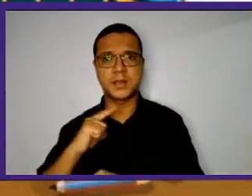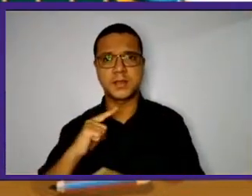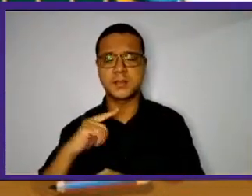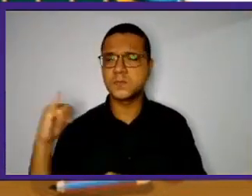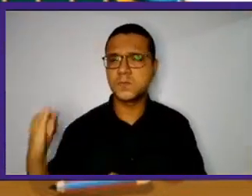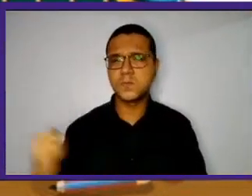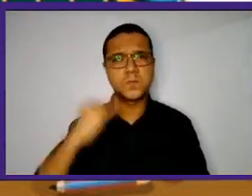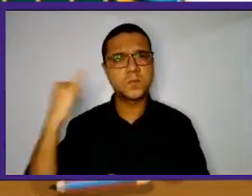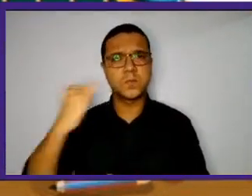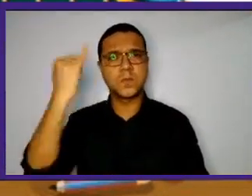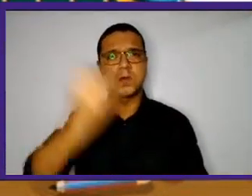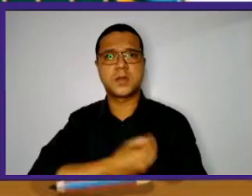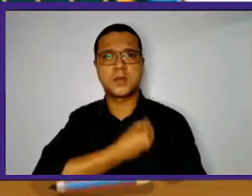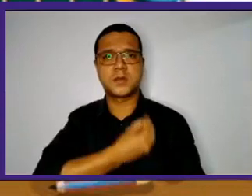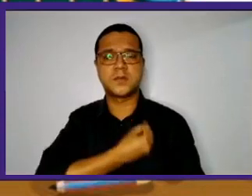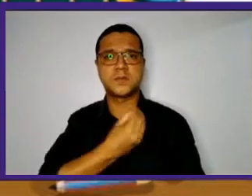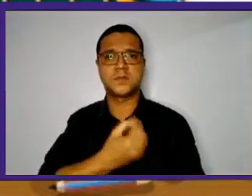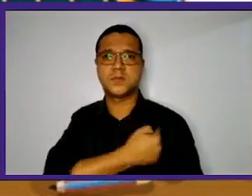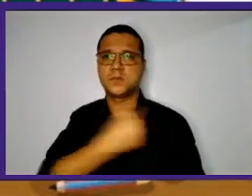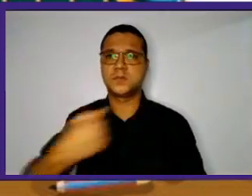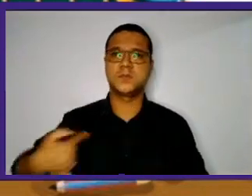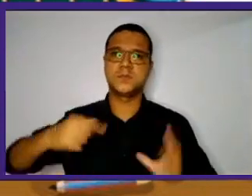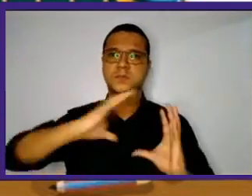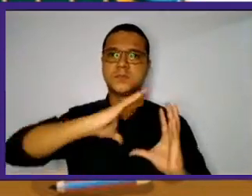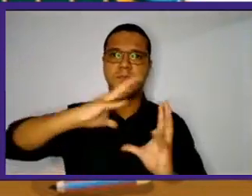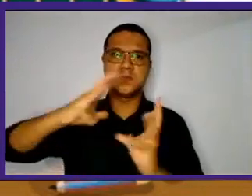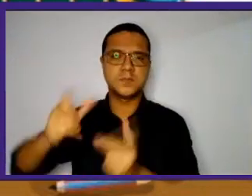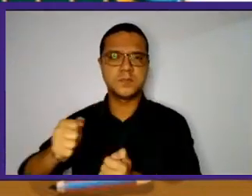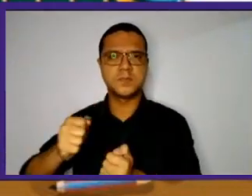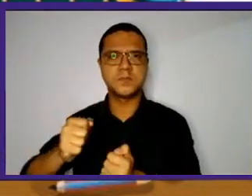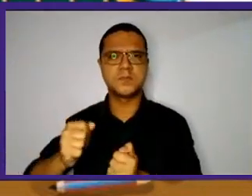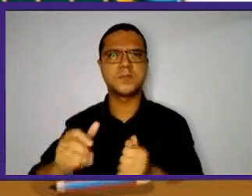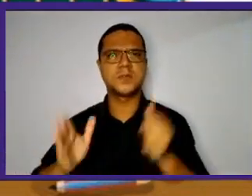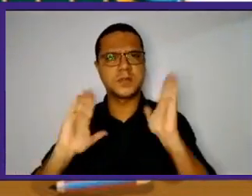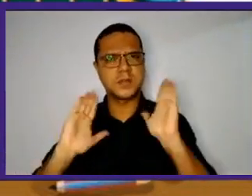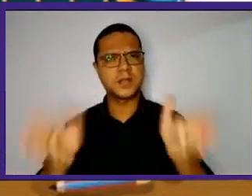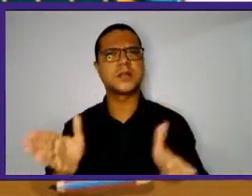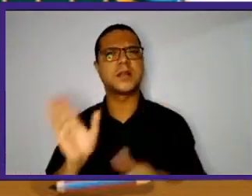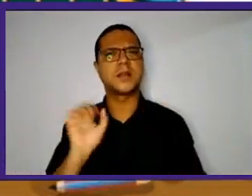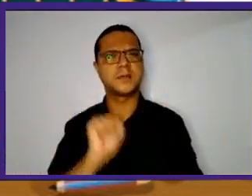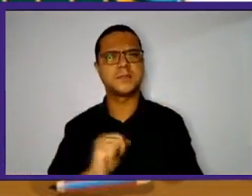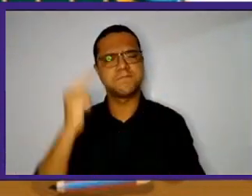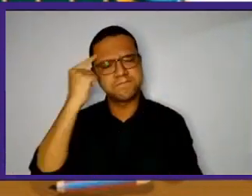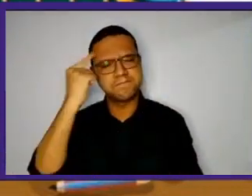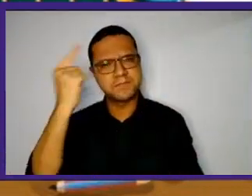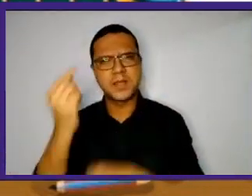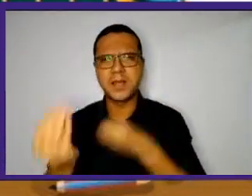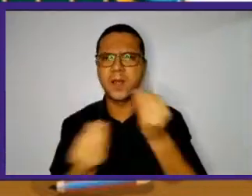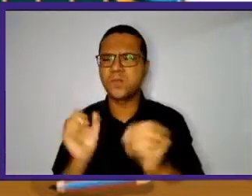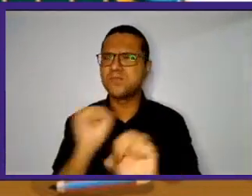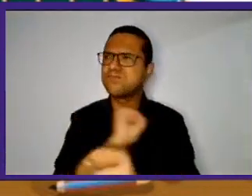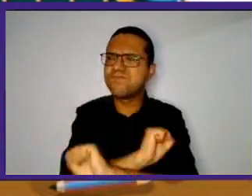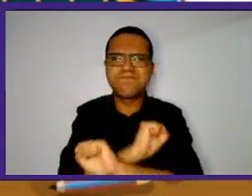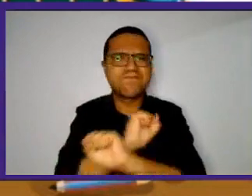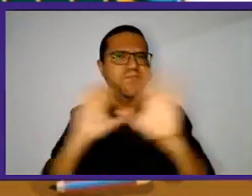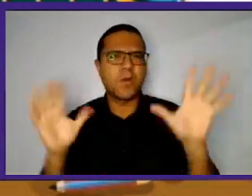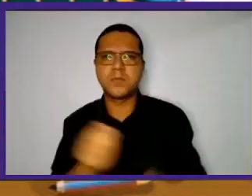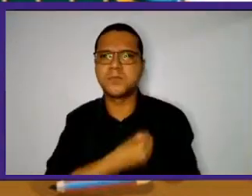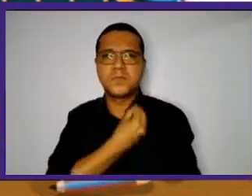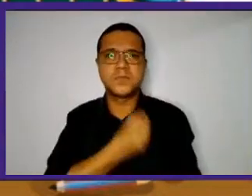suma importância para a vida do nosso planeta. Vocês já pararam para pensar como seria impossível viver sem